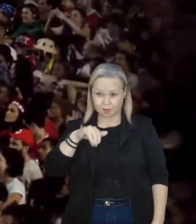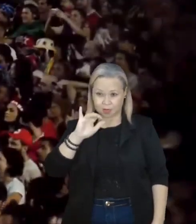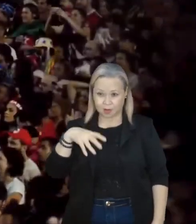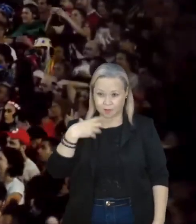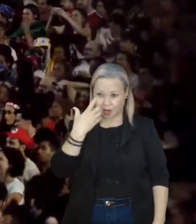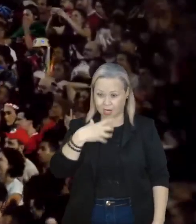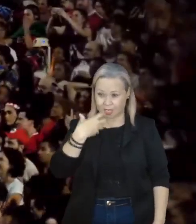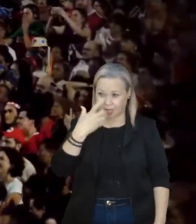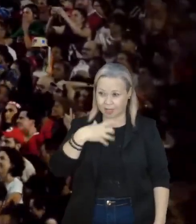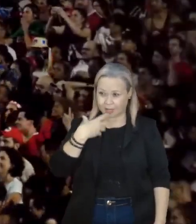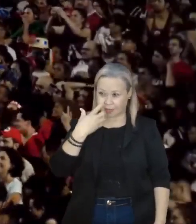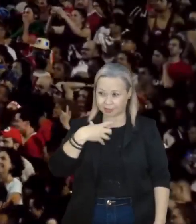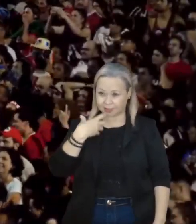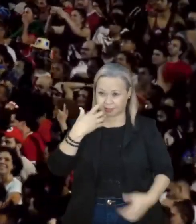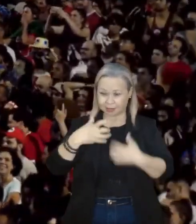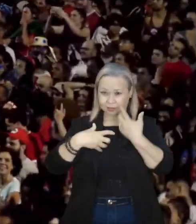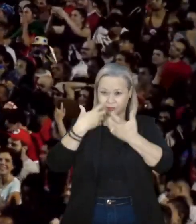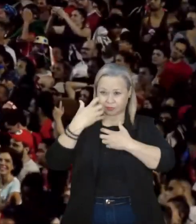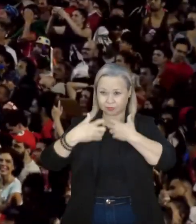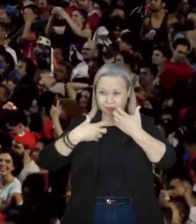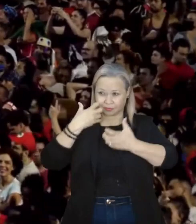Dani!